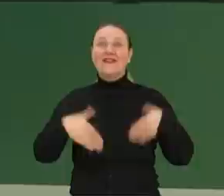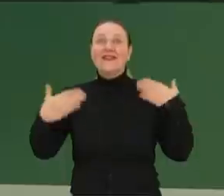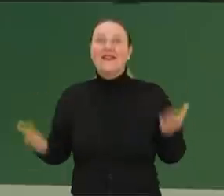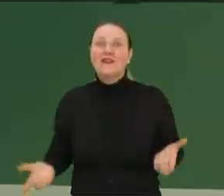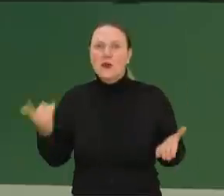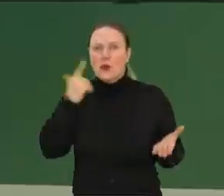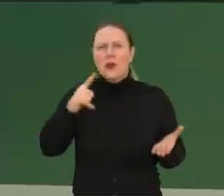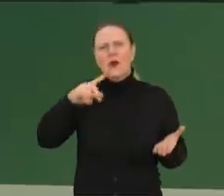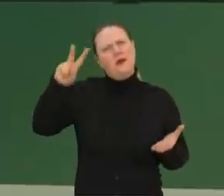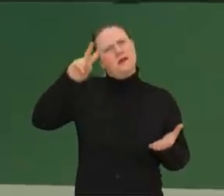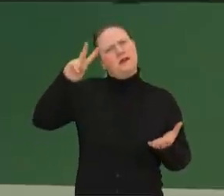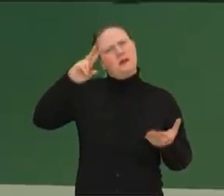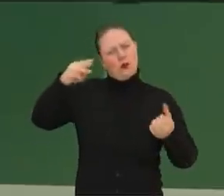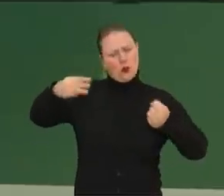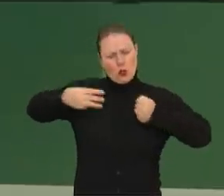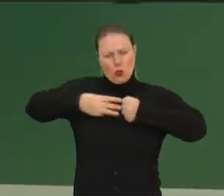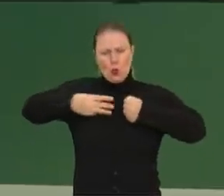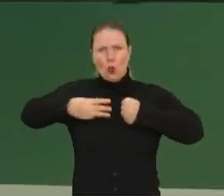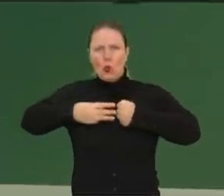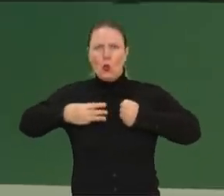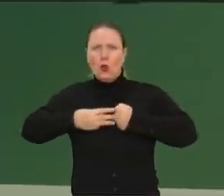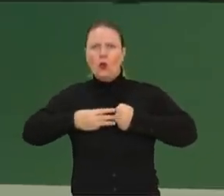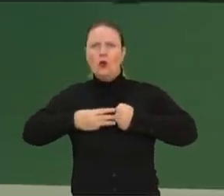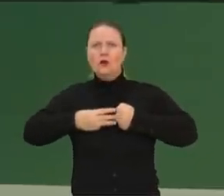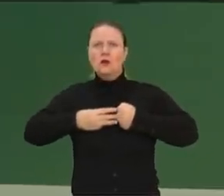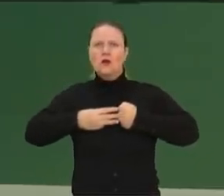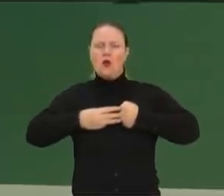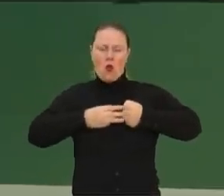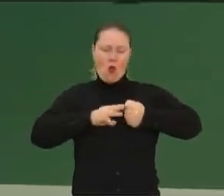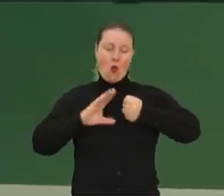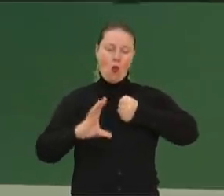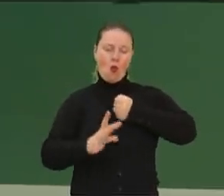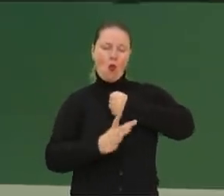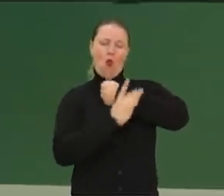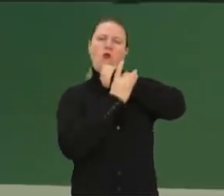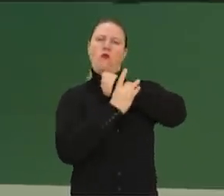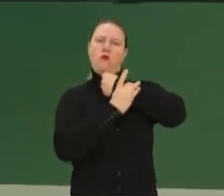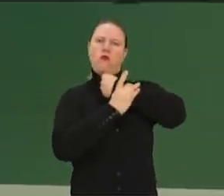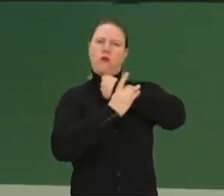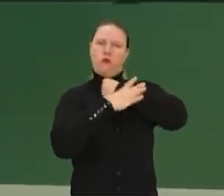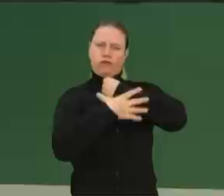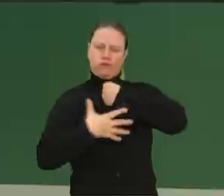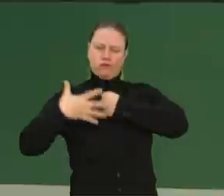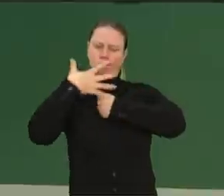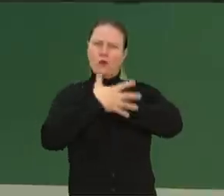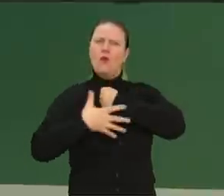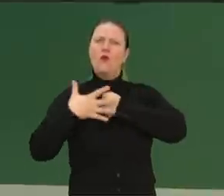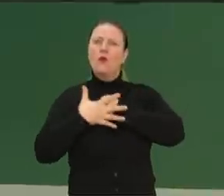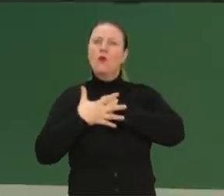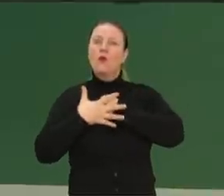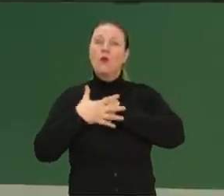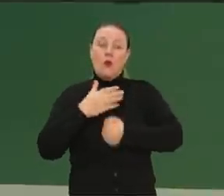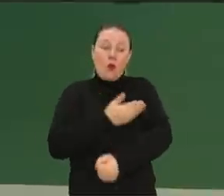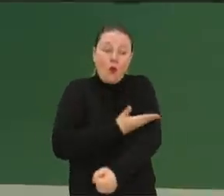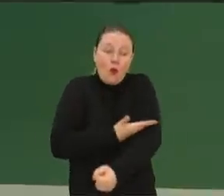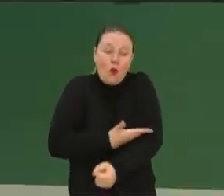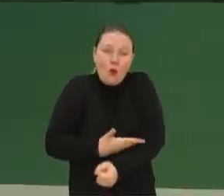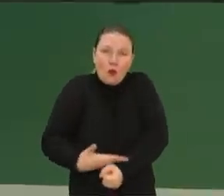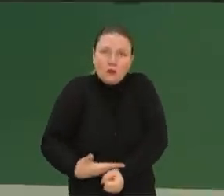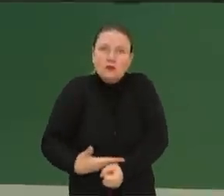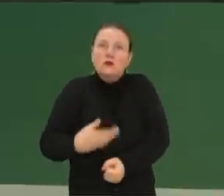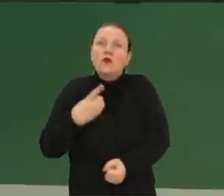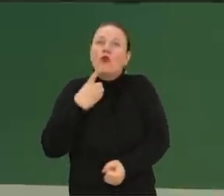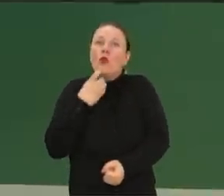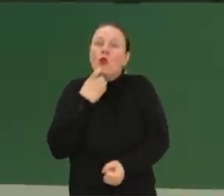Então, conseguiu lembrar que células são essas que vão combater essas bactérias dessa infecção? São os glóbulos brancos, né?